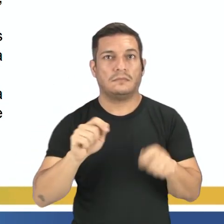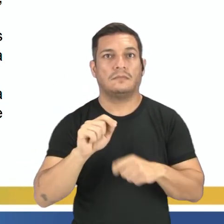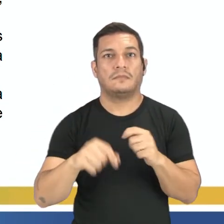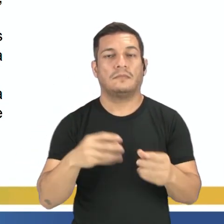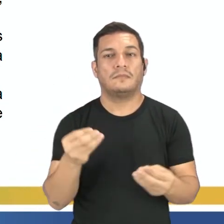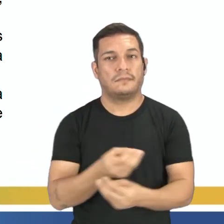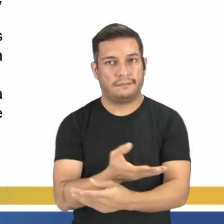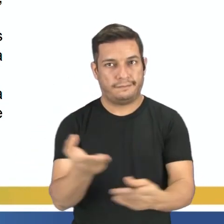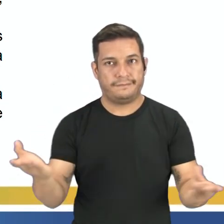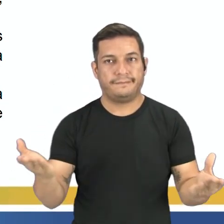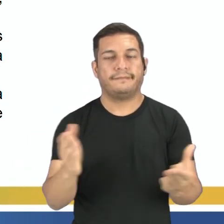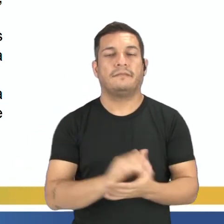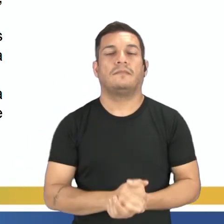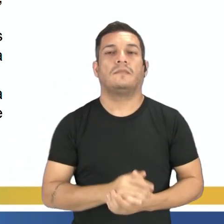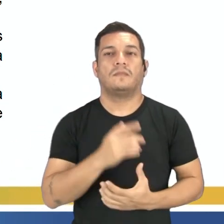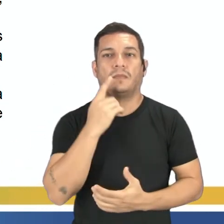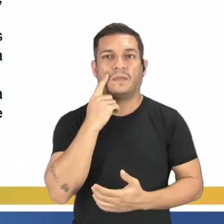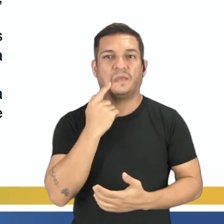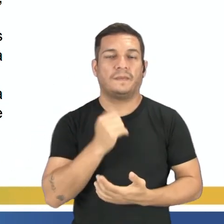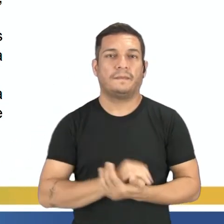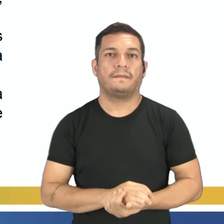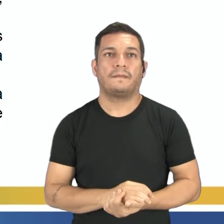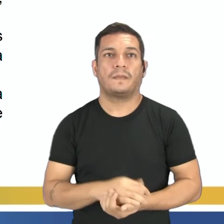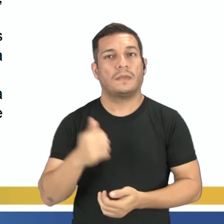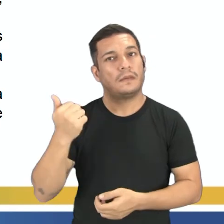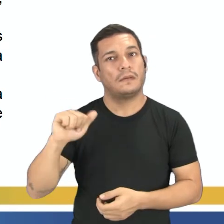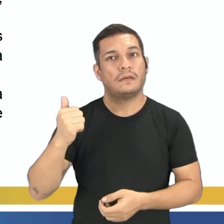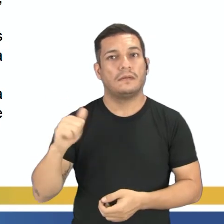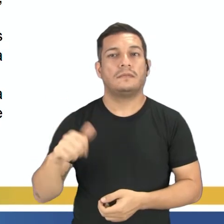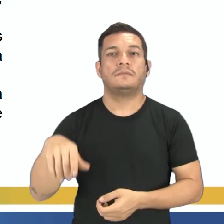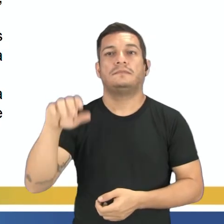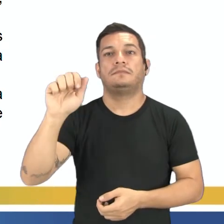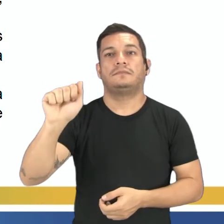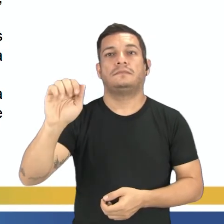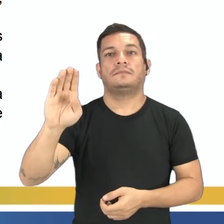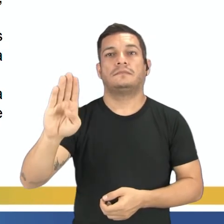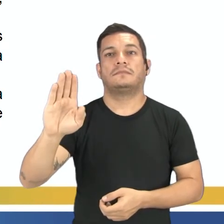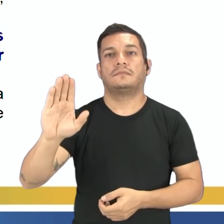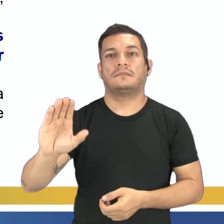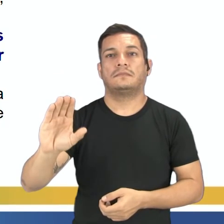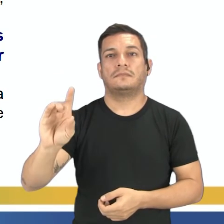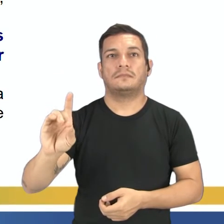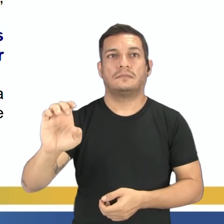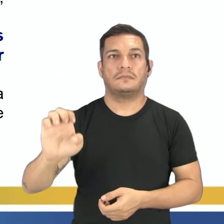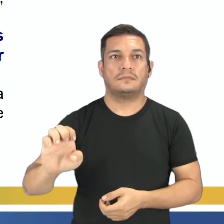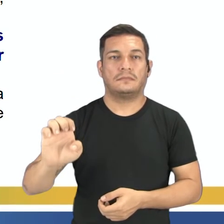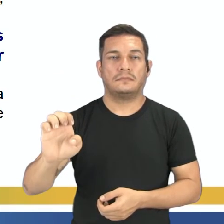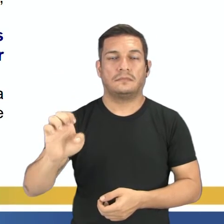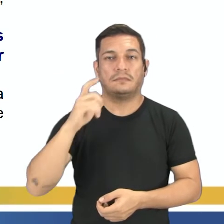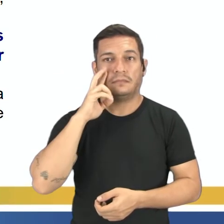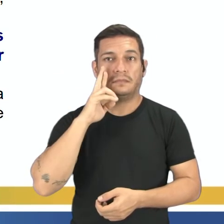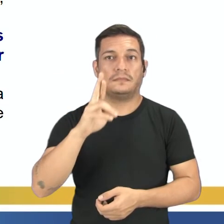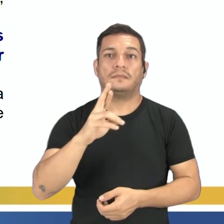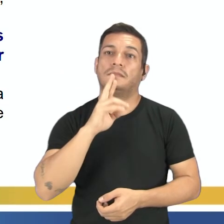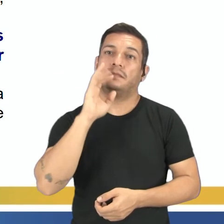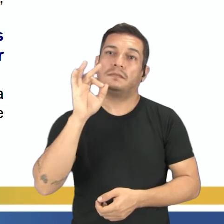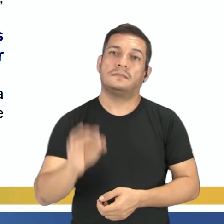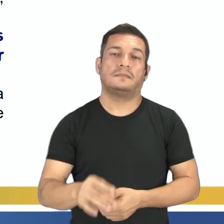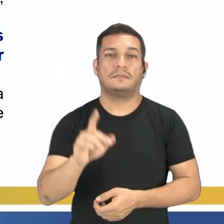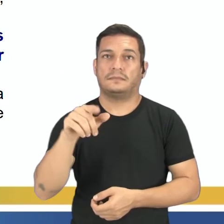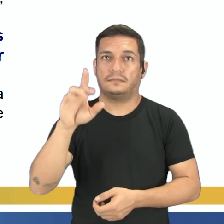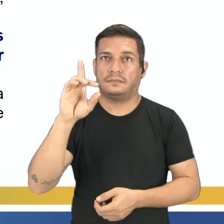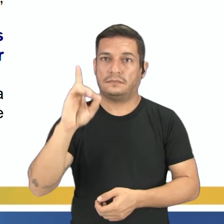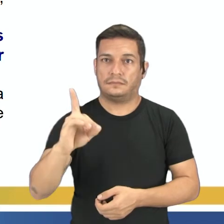podem ser redistribuídas. Analisando as assertivas, vamos visualizar a alternativa